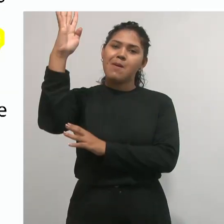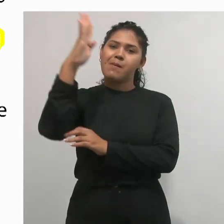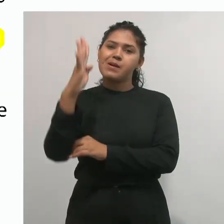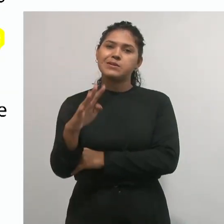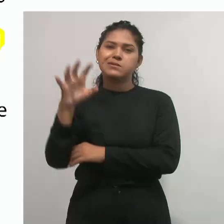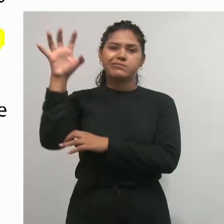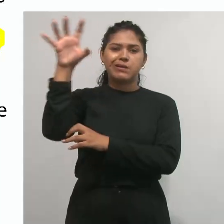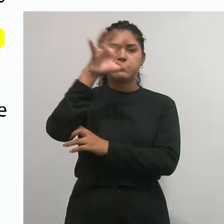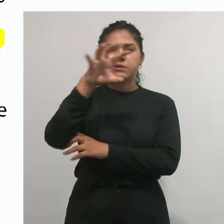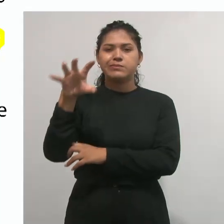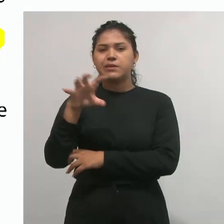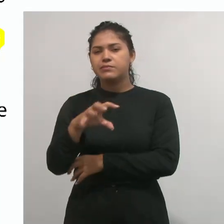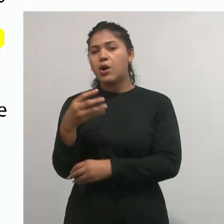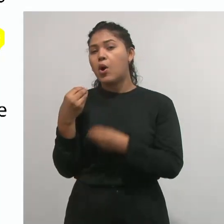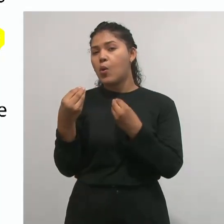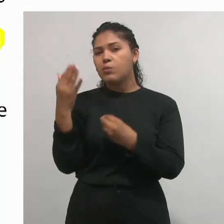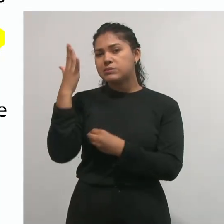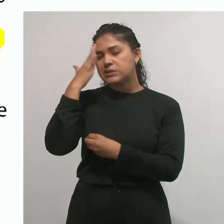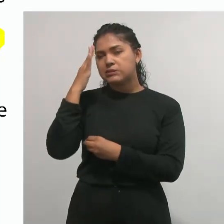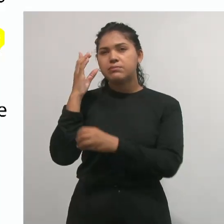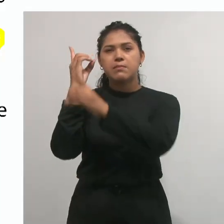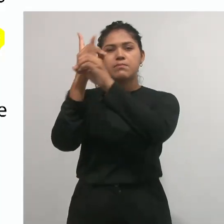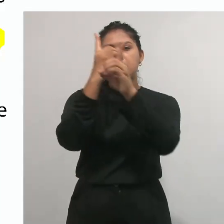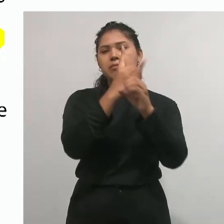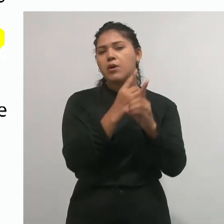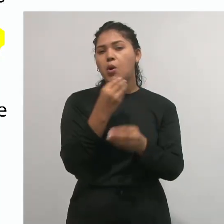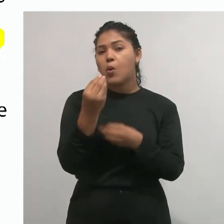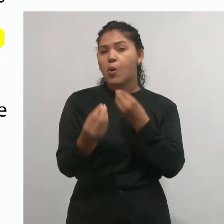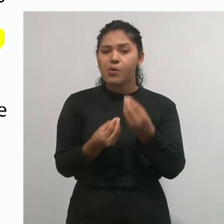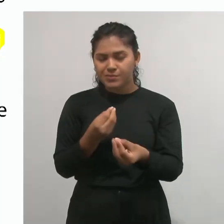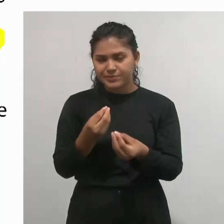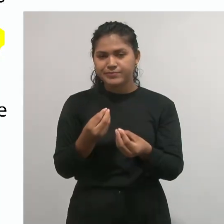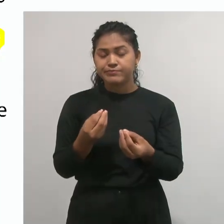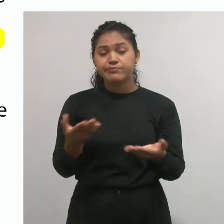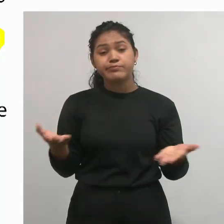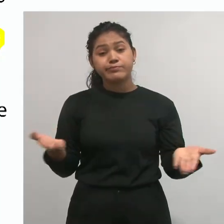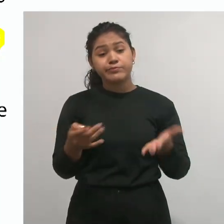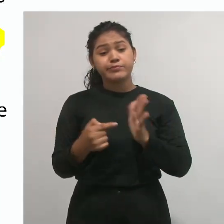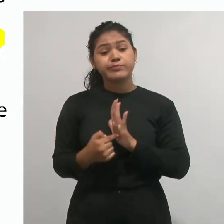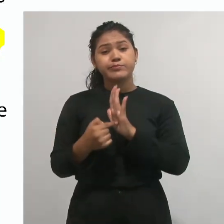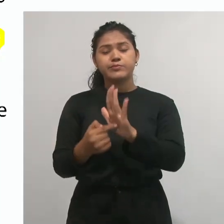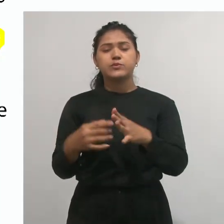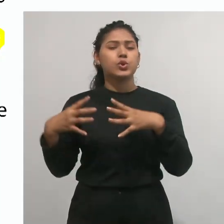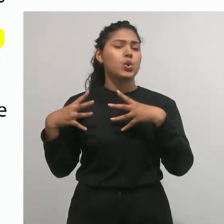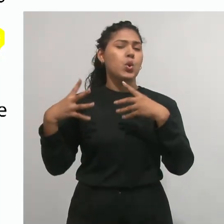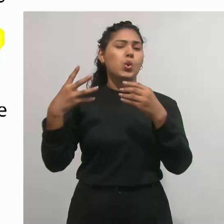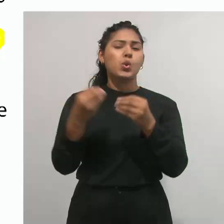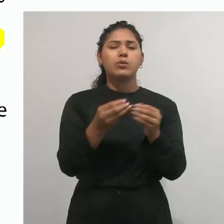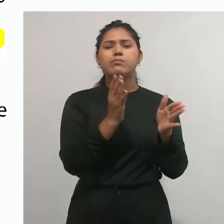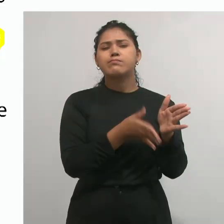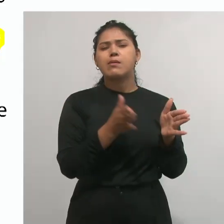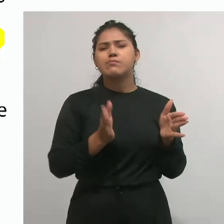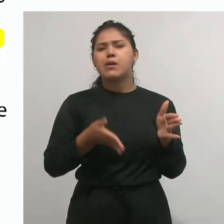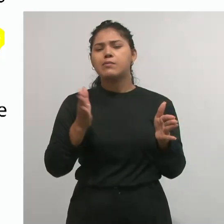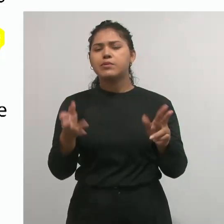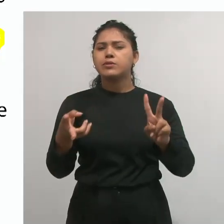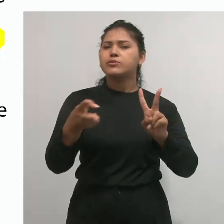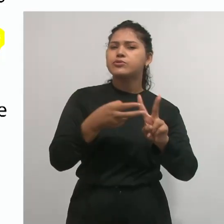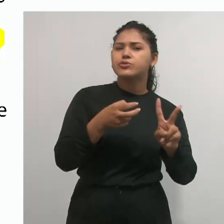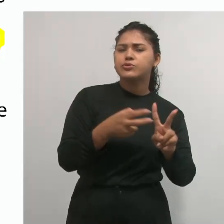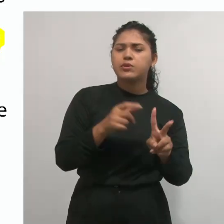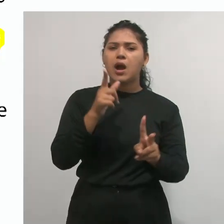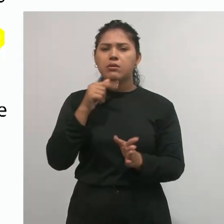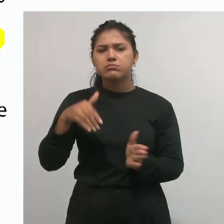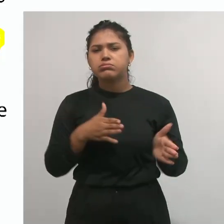territorial e cultural. Então, eu trouxe aqui essas, né, todas essas categorias aqui,